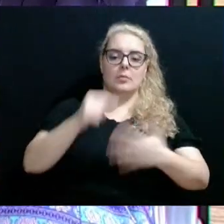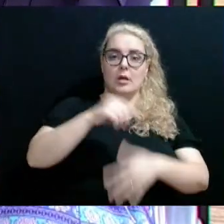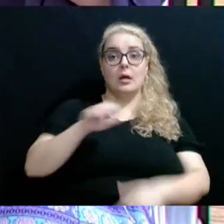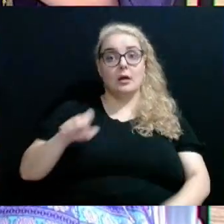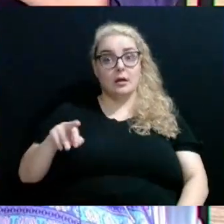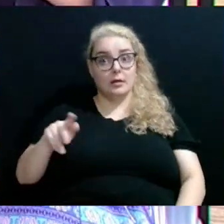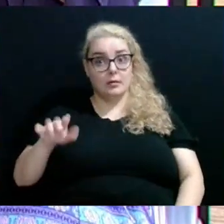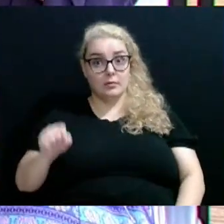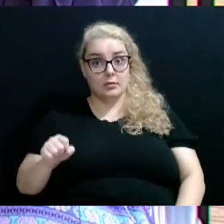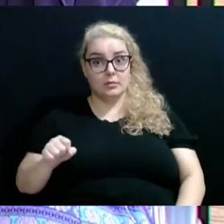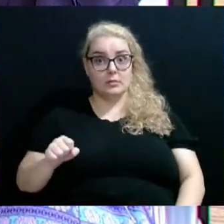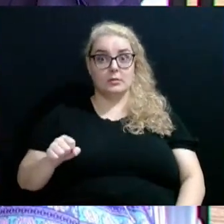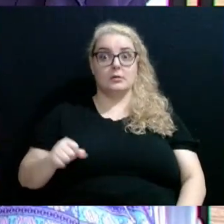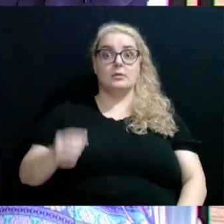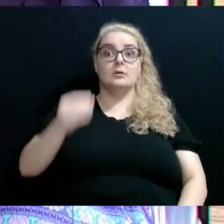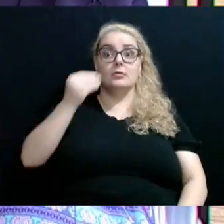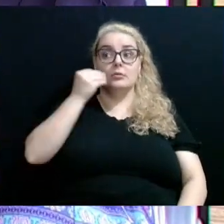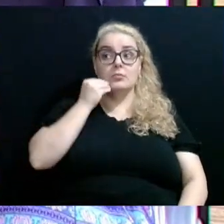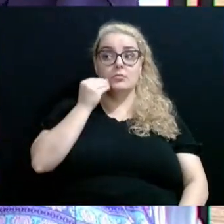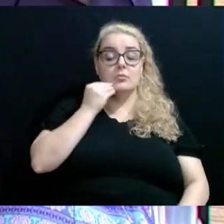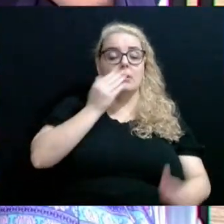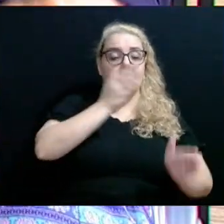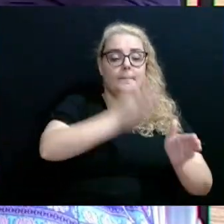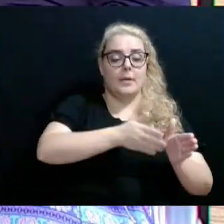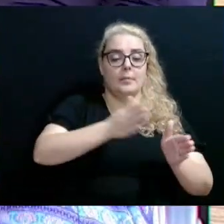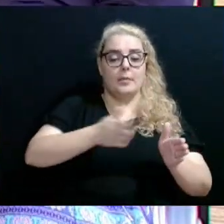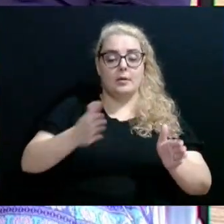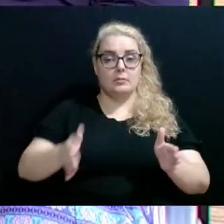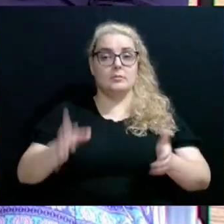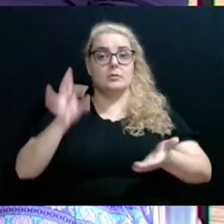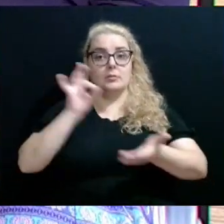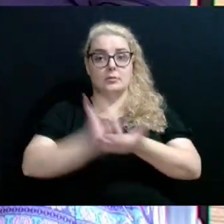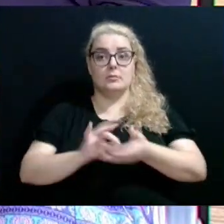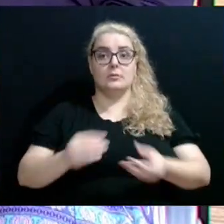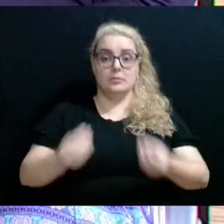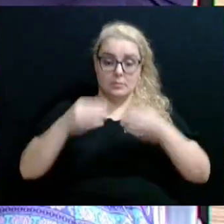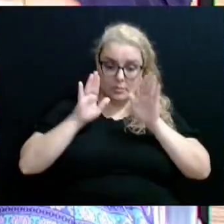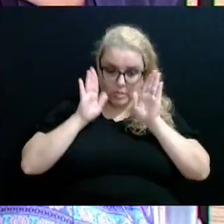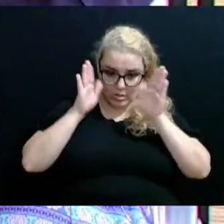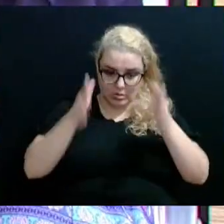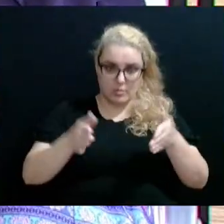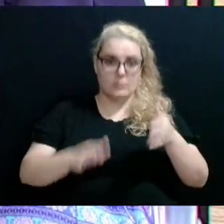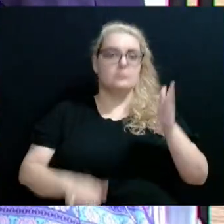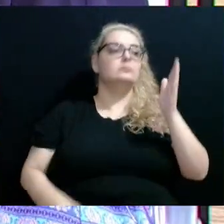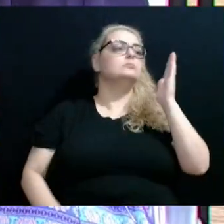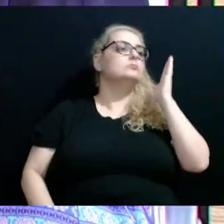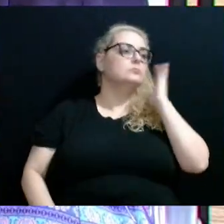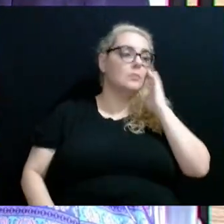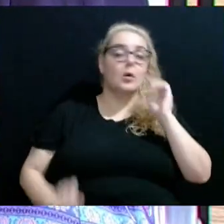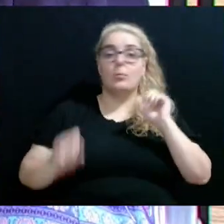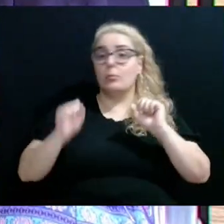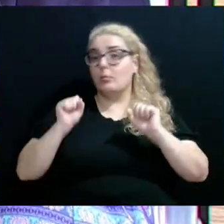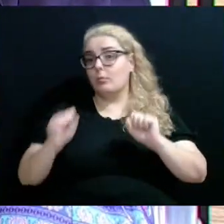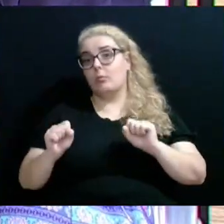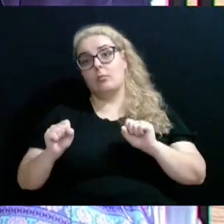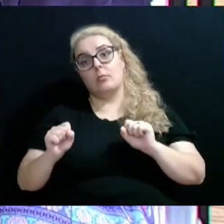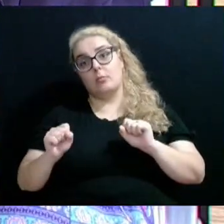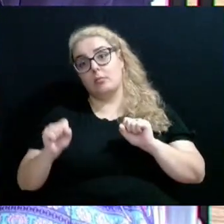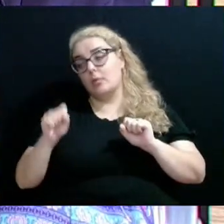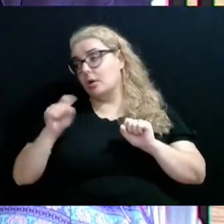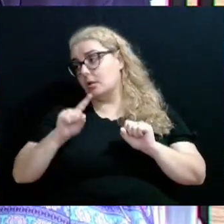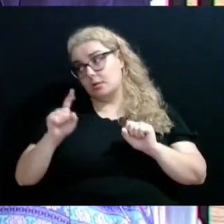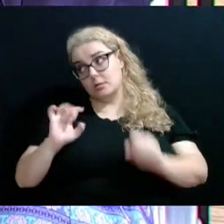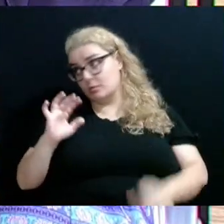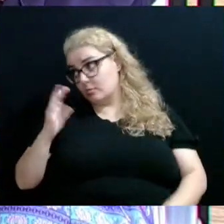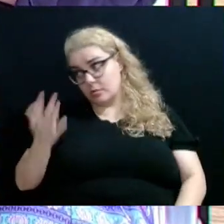vai testar para ver se realmente aquilo te dá foco. Entendi. Porque pode ser que não aconteça